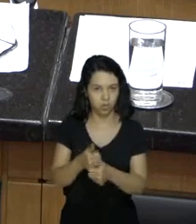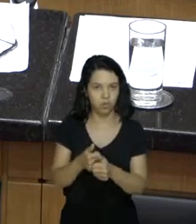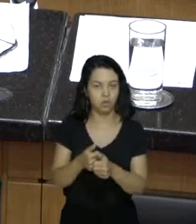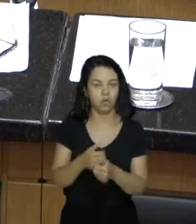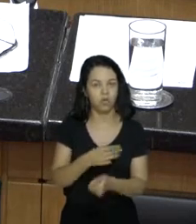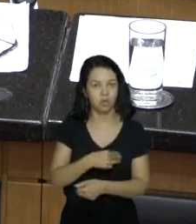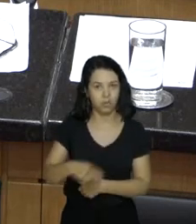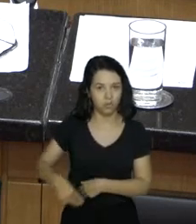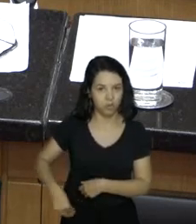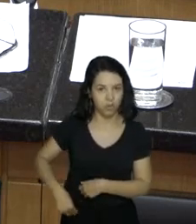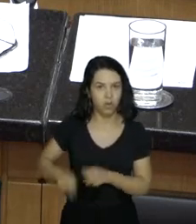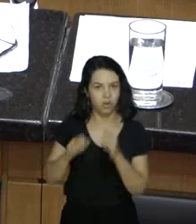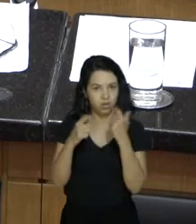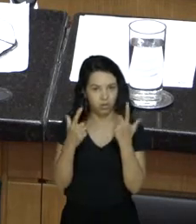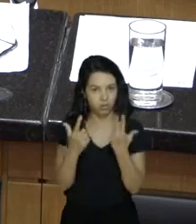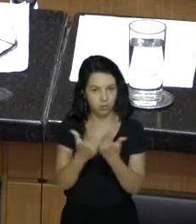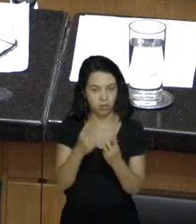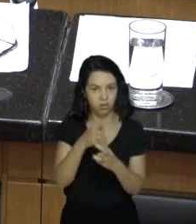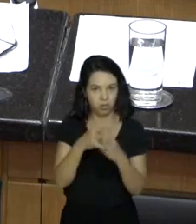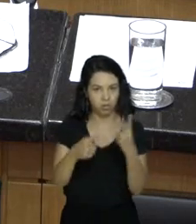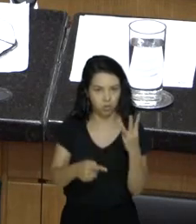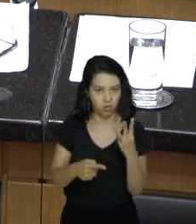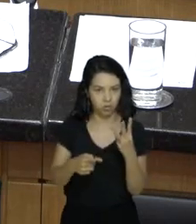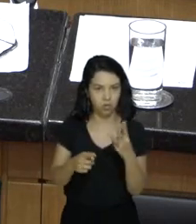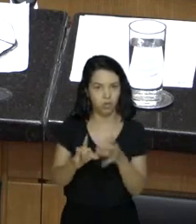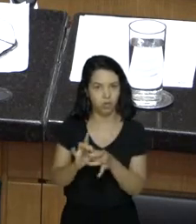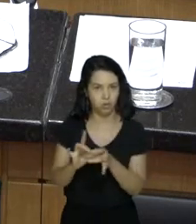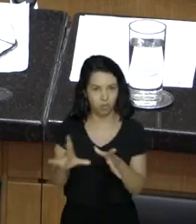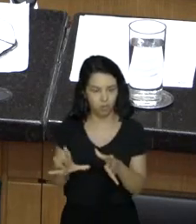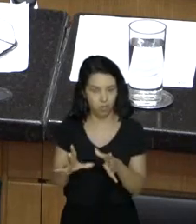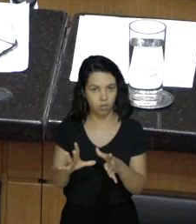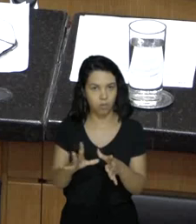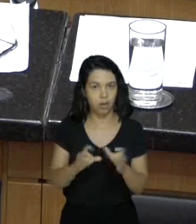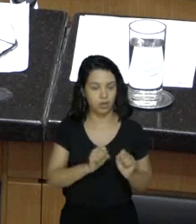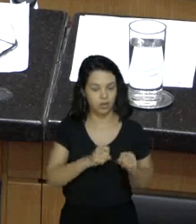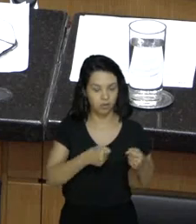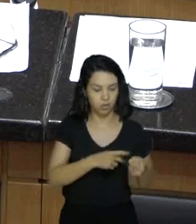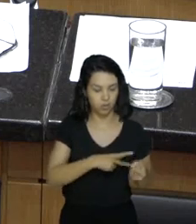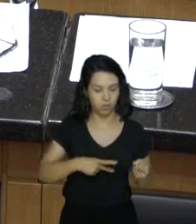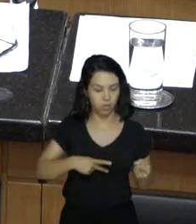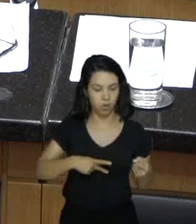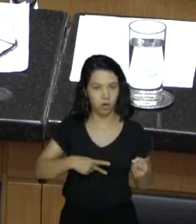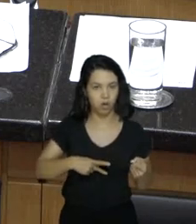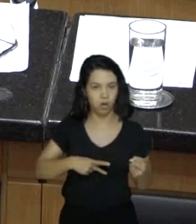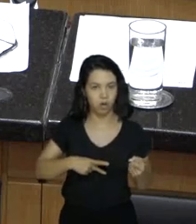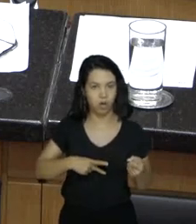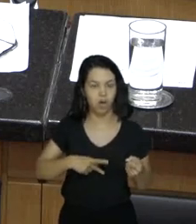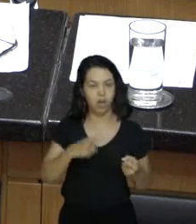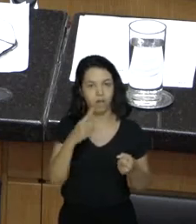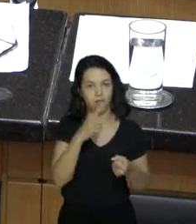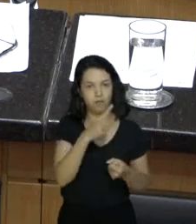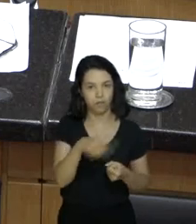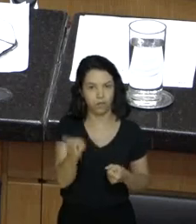vetou... da Defensoria Pública. o argumento principal.